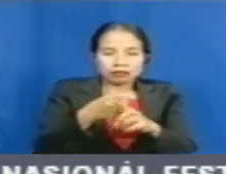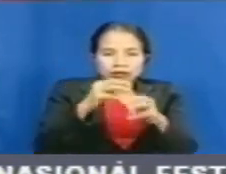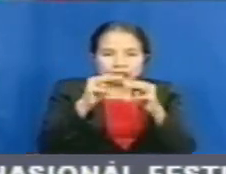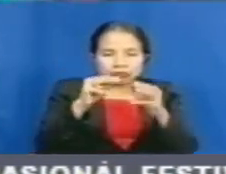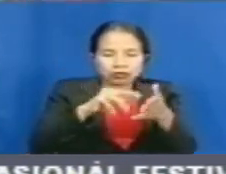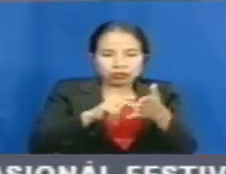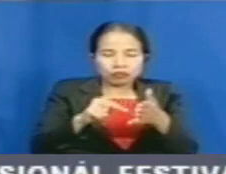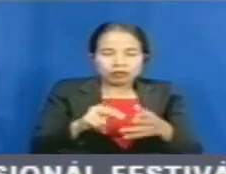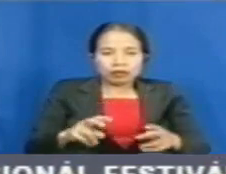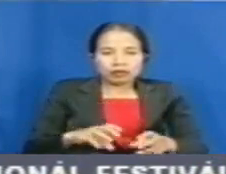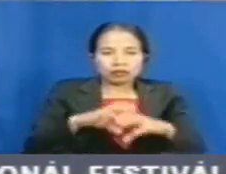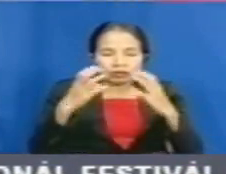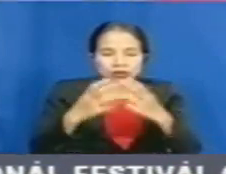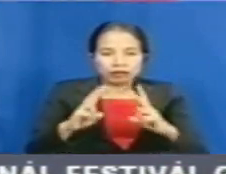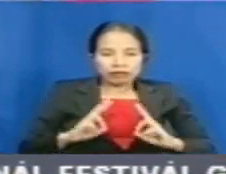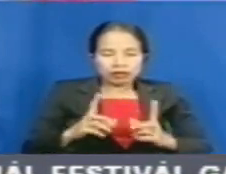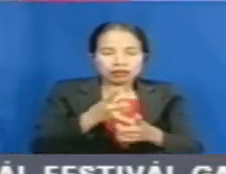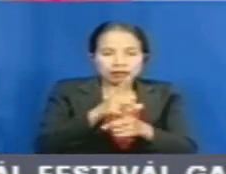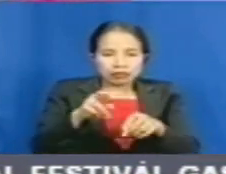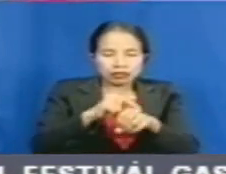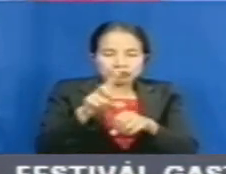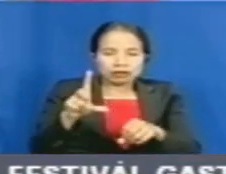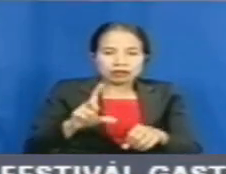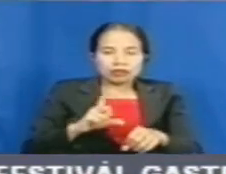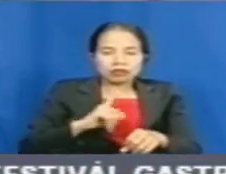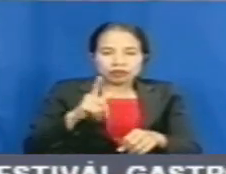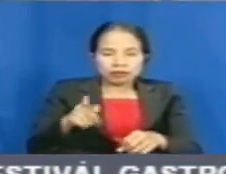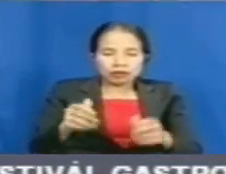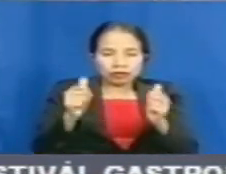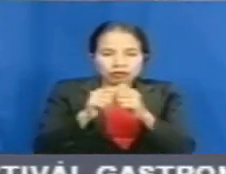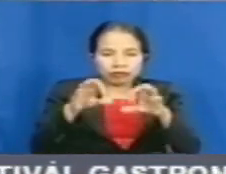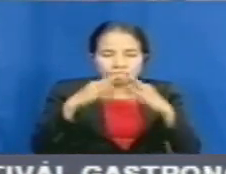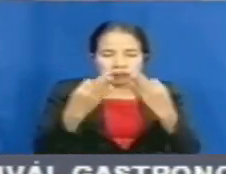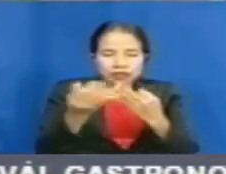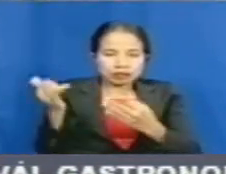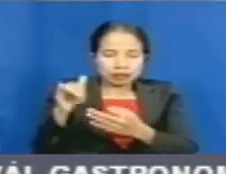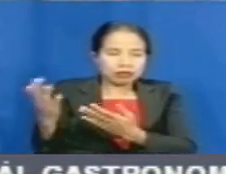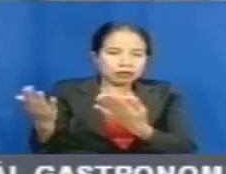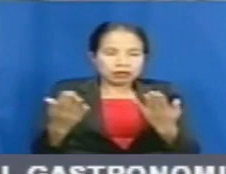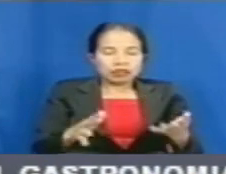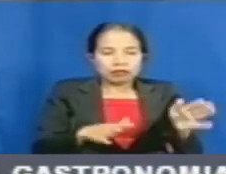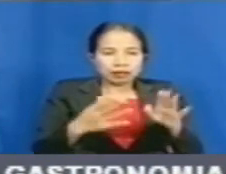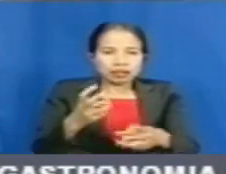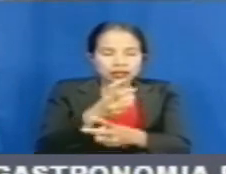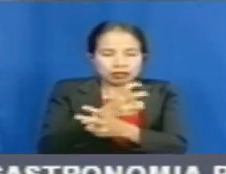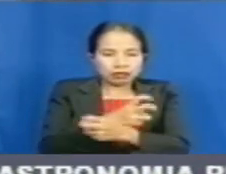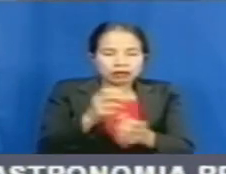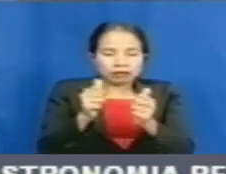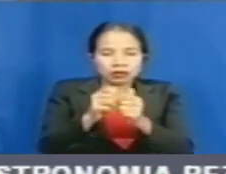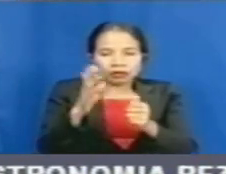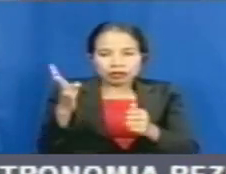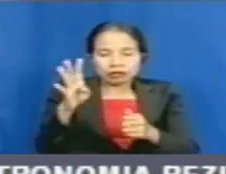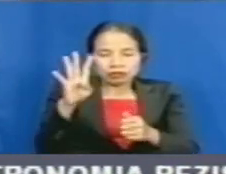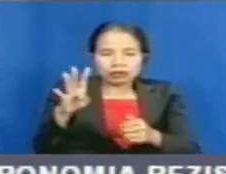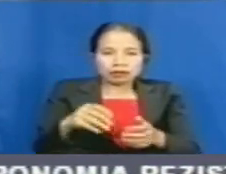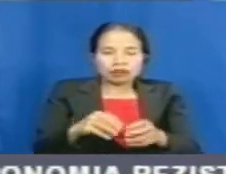né? Conselho Combatentes Libertação Nacional Lauten, ro família Martir Sira, Lorde resto mortais sat no Rassanhat, ba